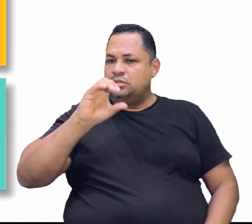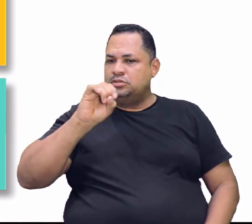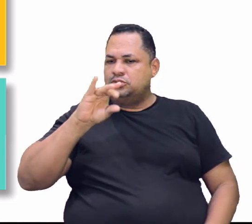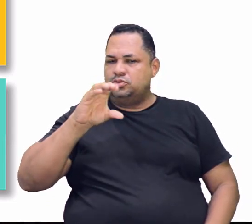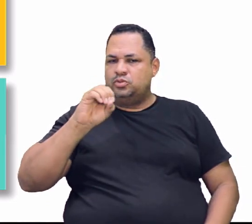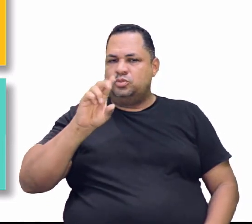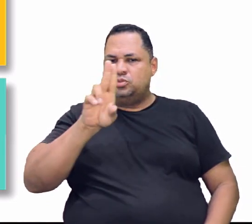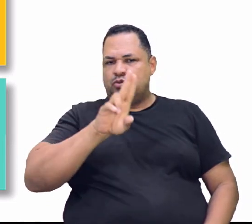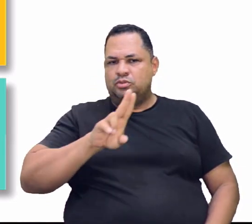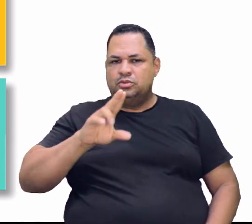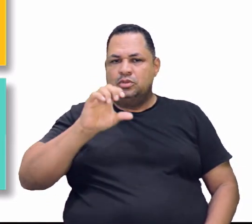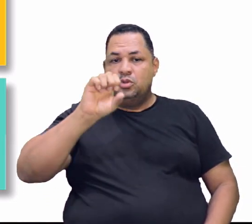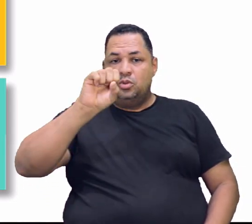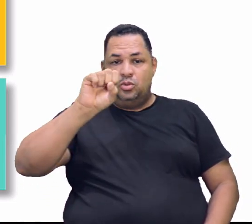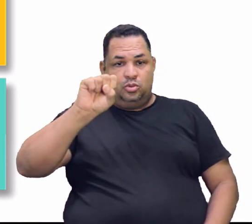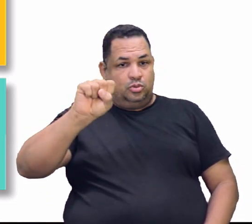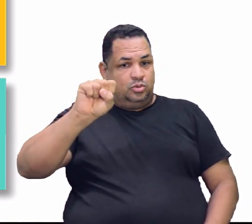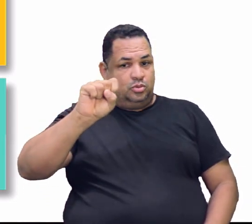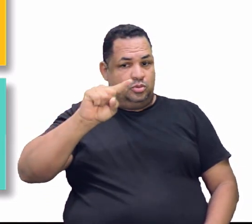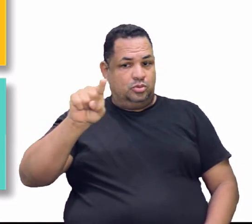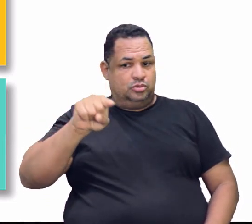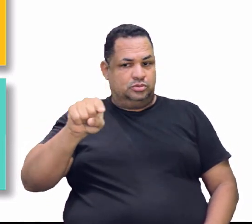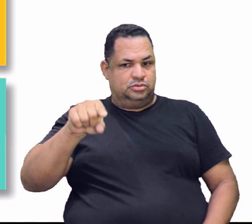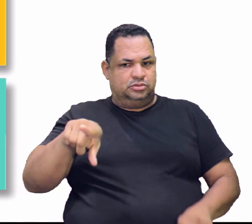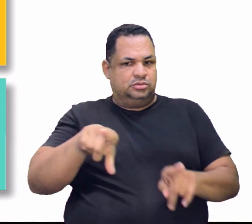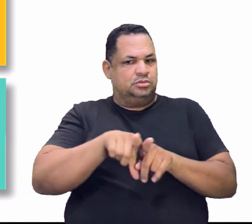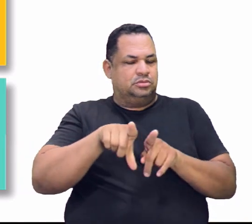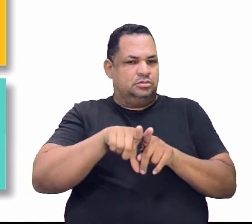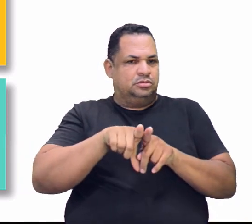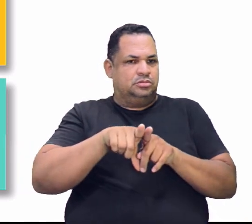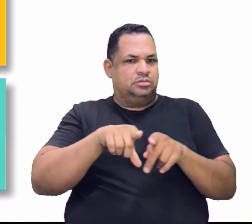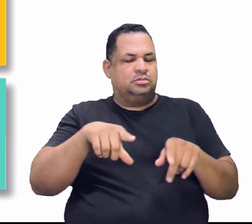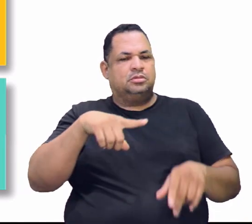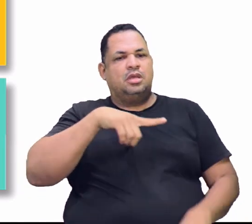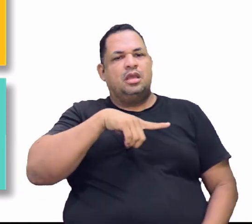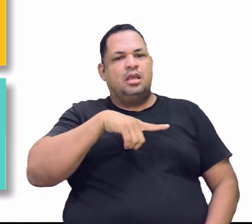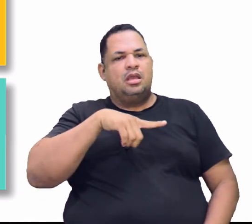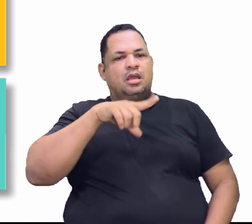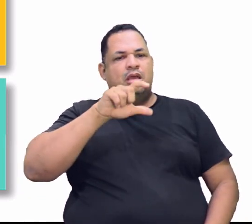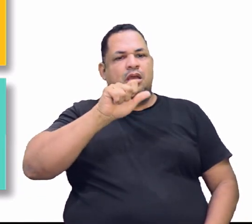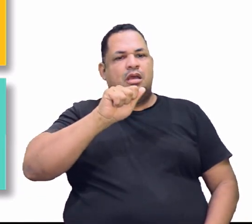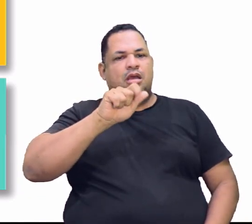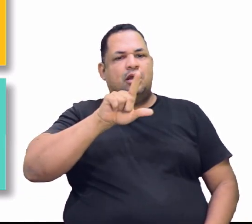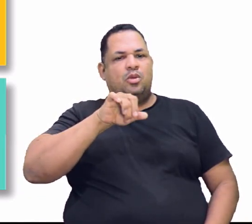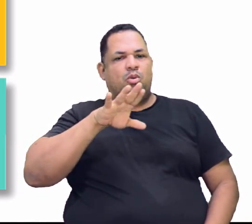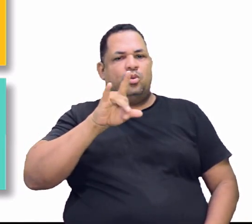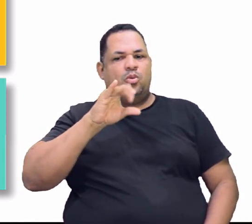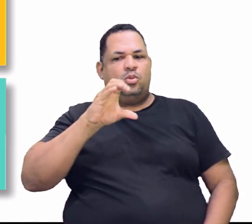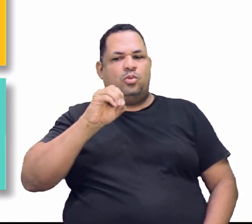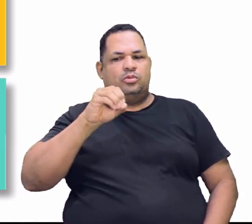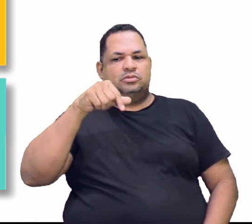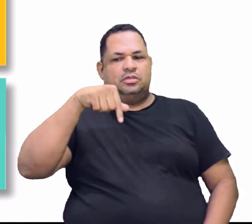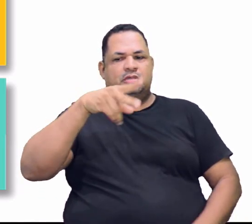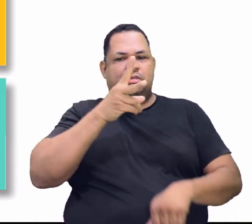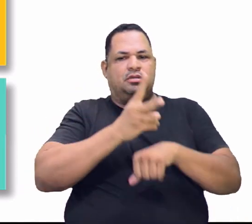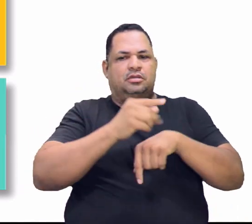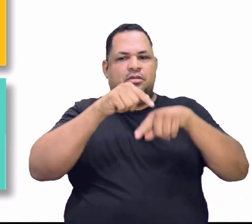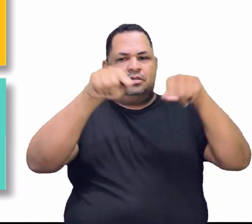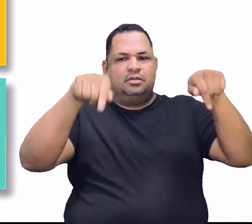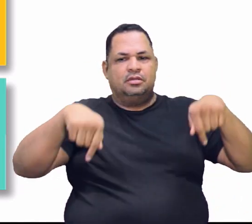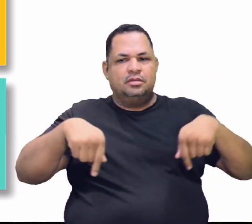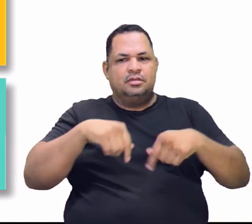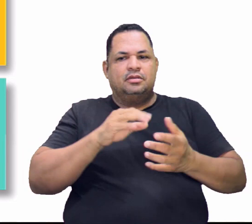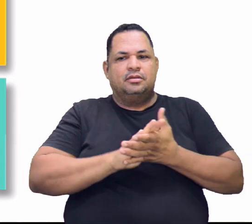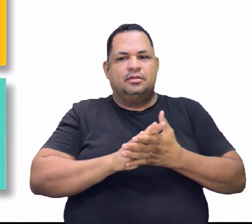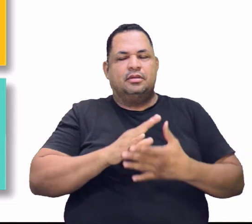Z. Então, vocês irão encontrar por aí Aloísio. O Aloísio aqui do estúdio, eu acho